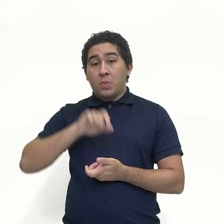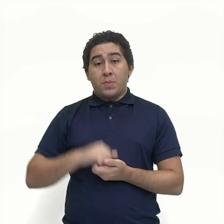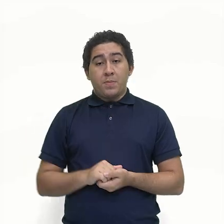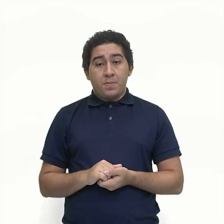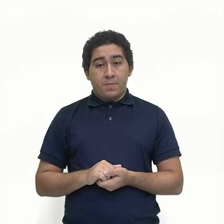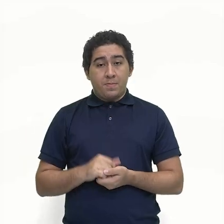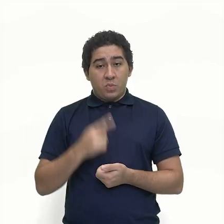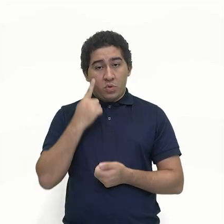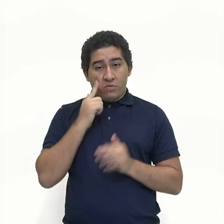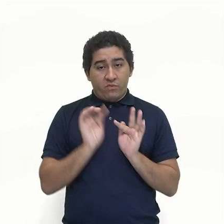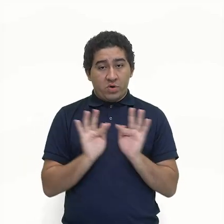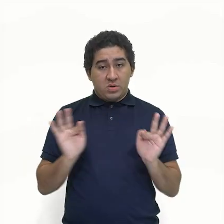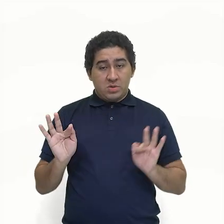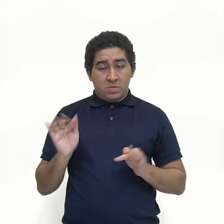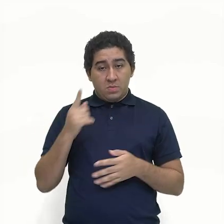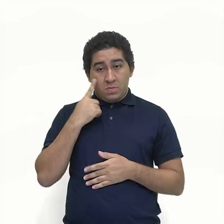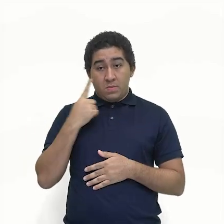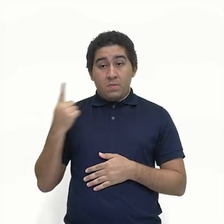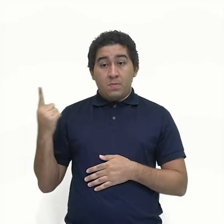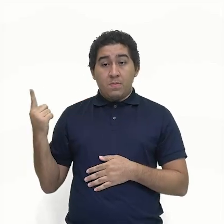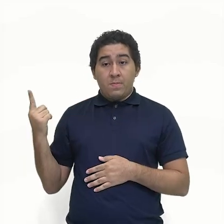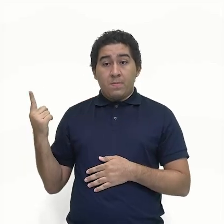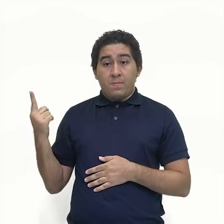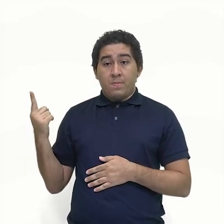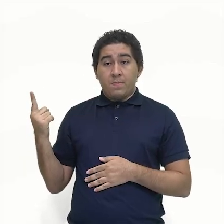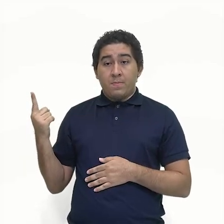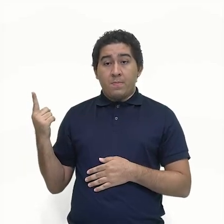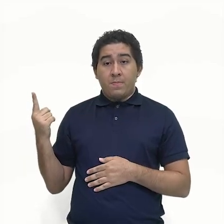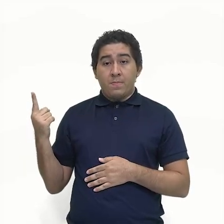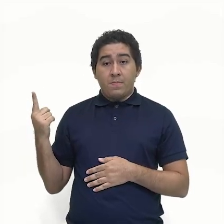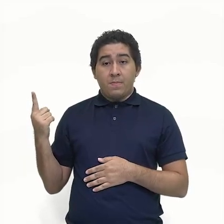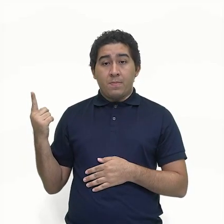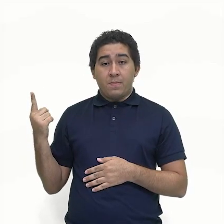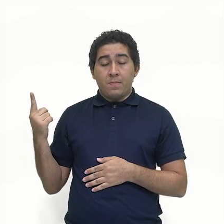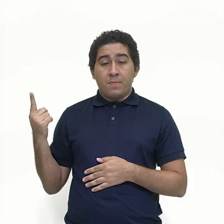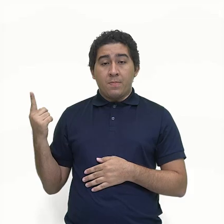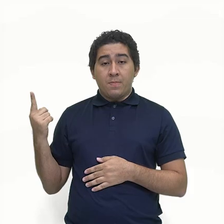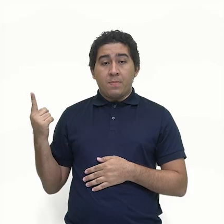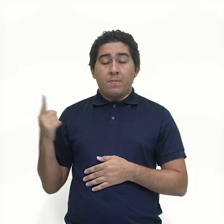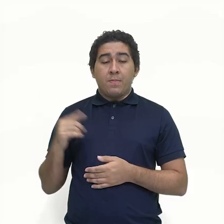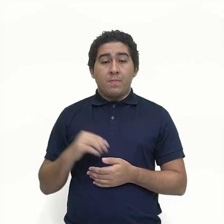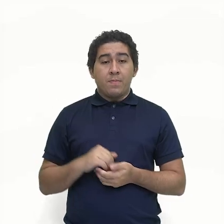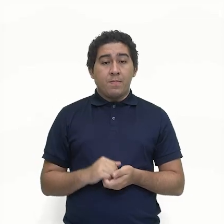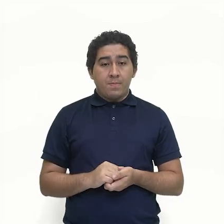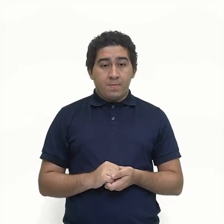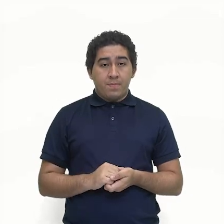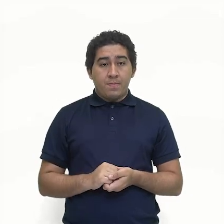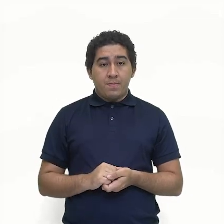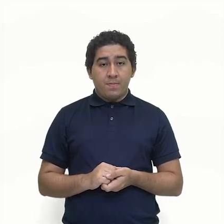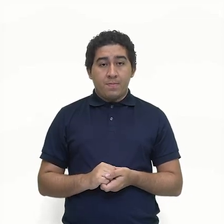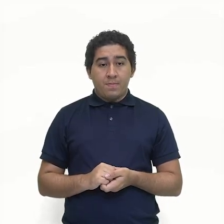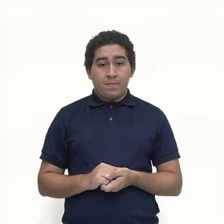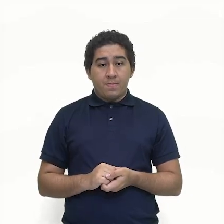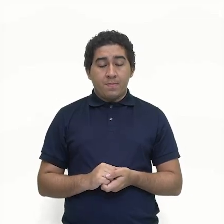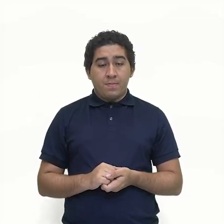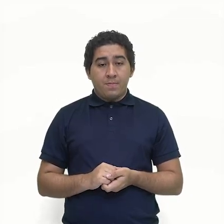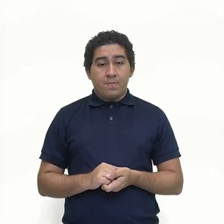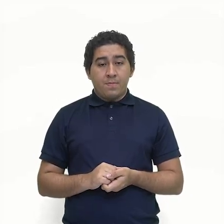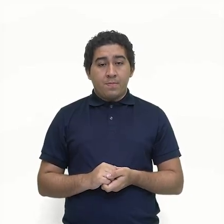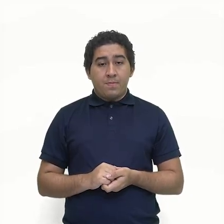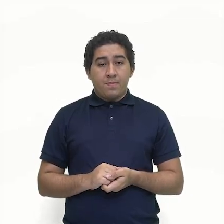flies, ok? The bird flies. O pássaro voa. The